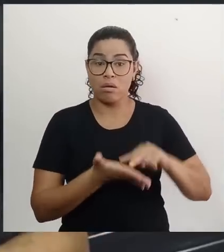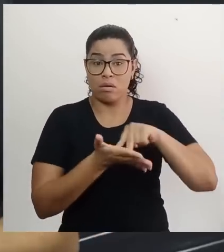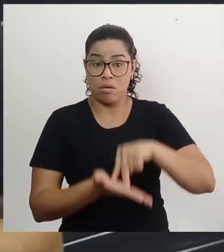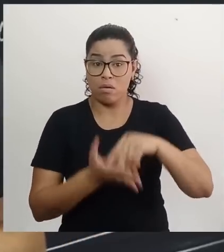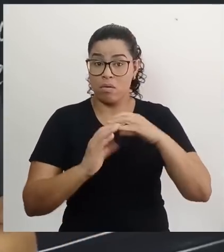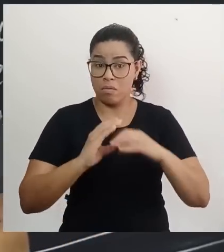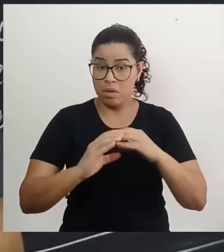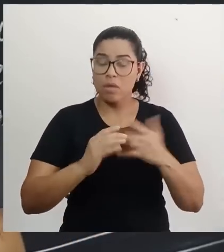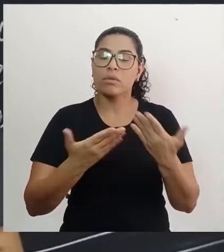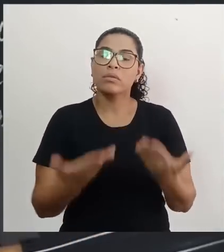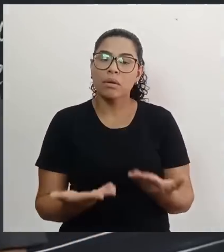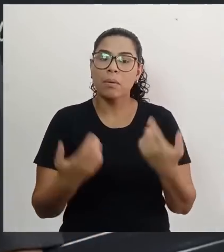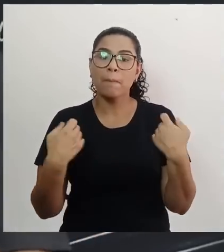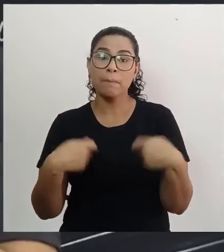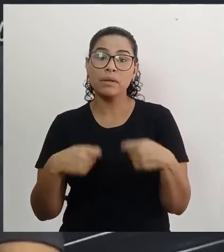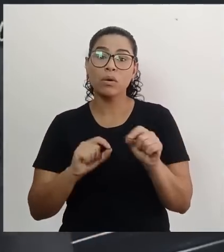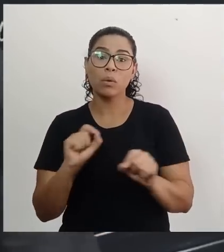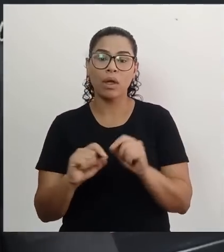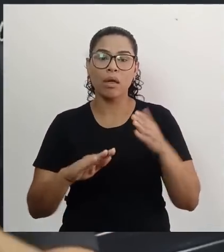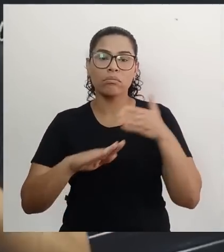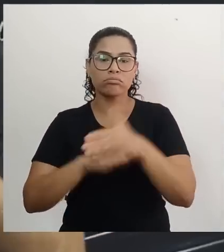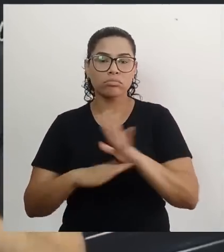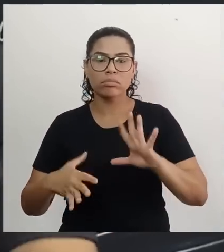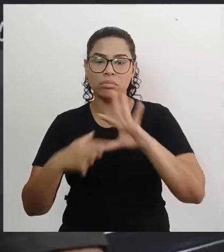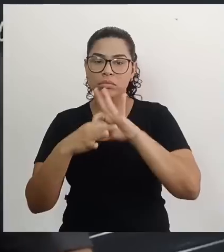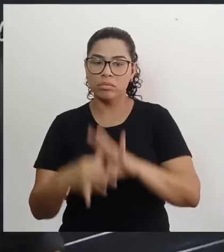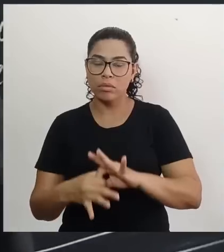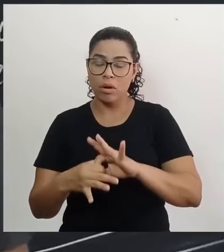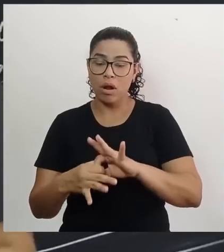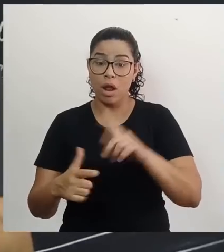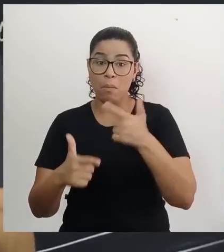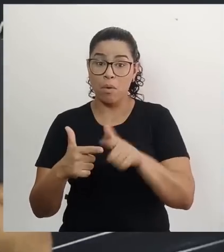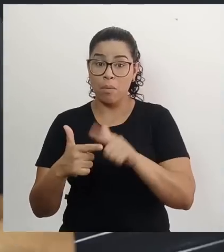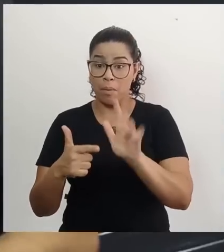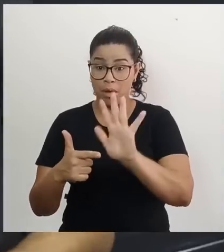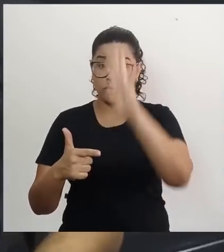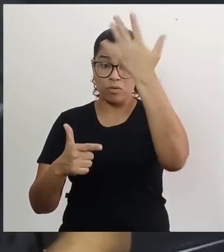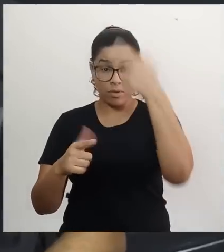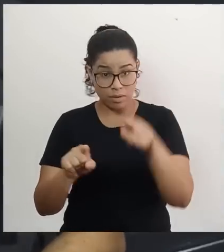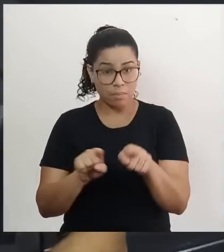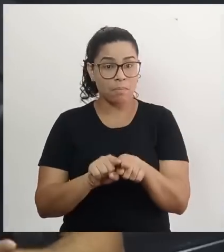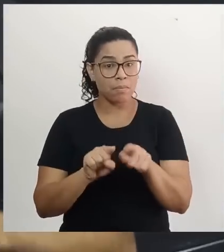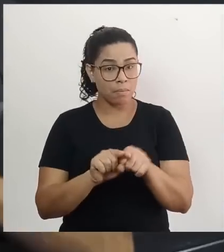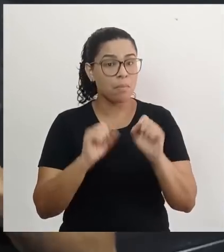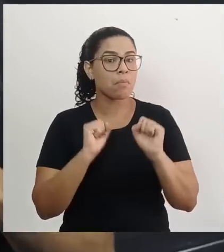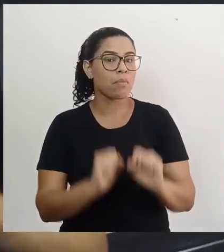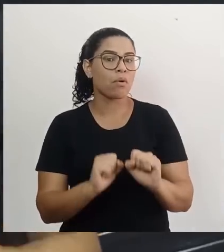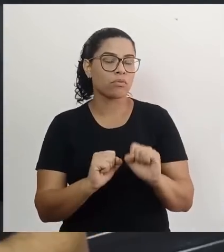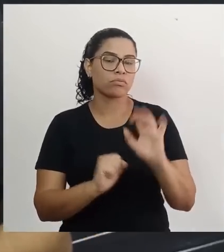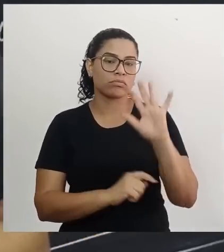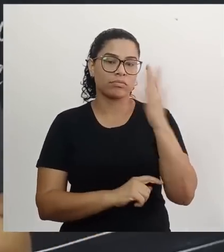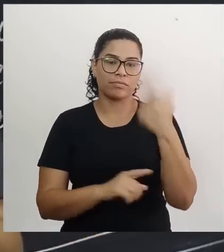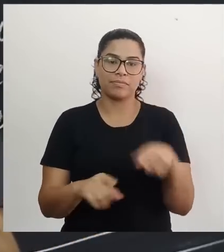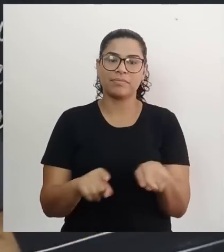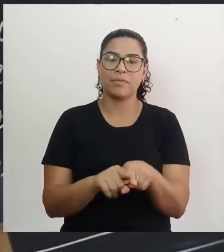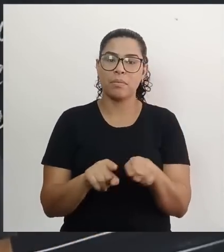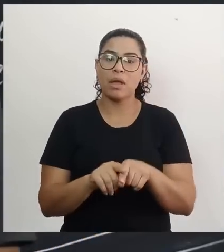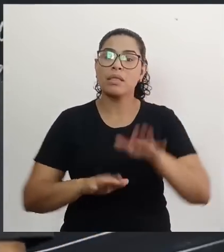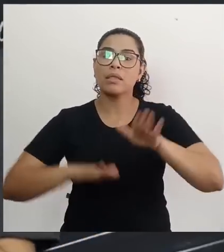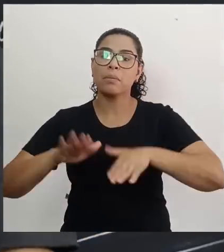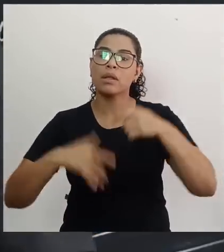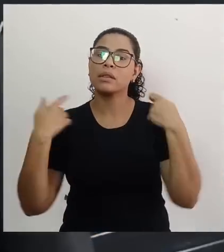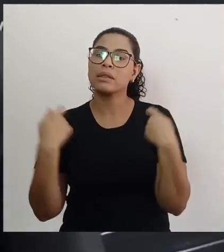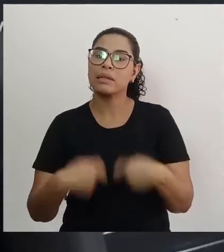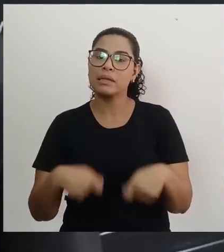comunicação, essa conclusão também pode propor uma intervenção, uma solução para o problema. Isso pode acontecer, vai depender muito da variedade, da